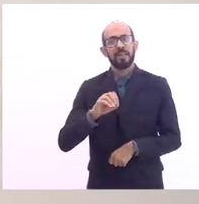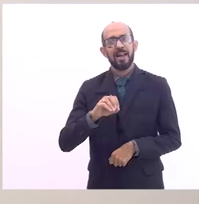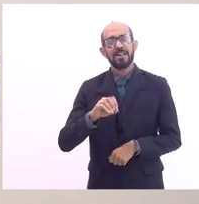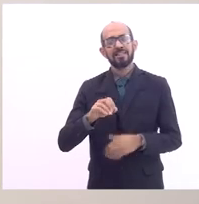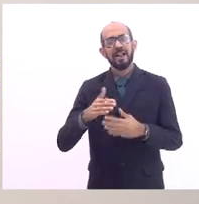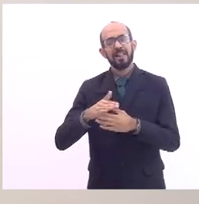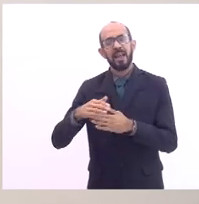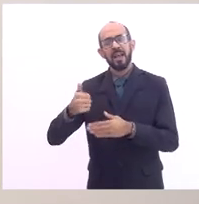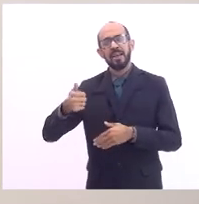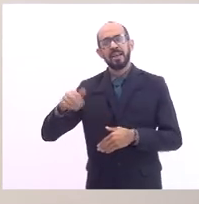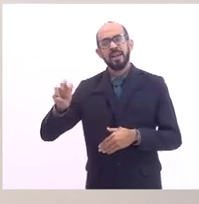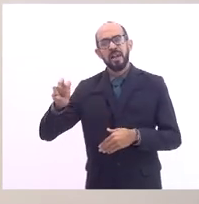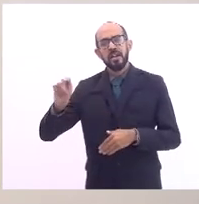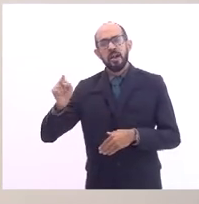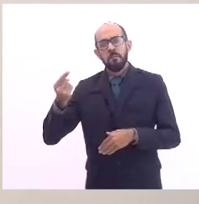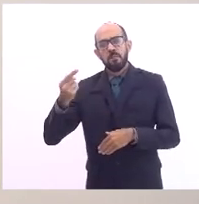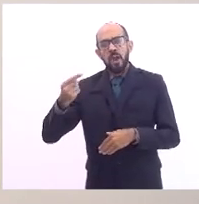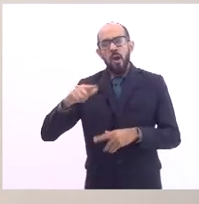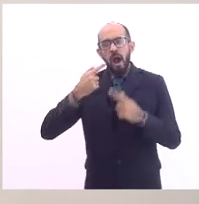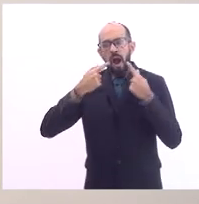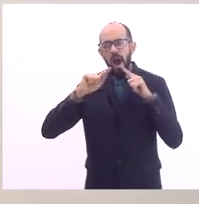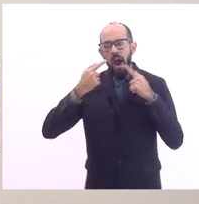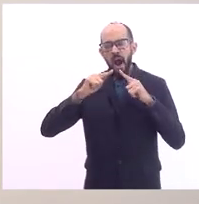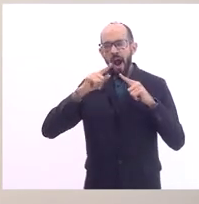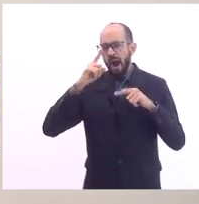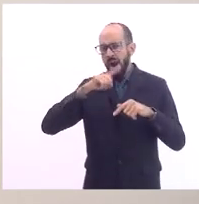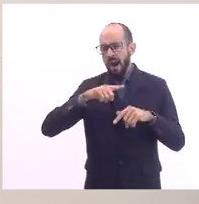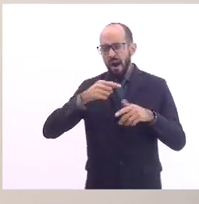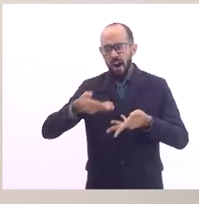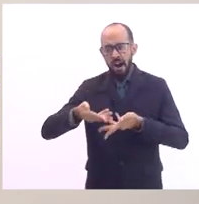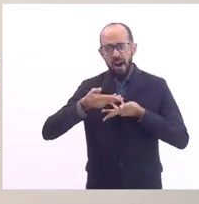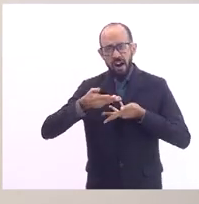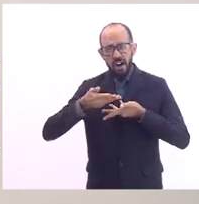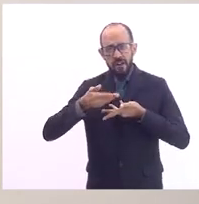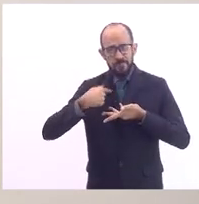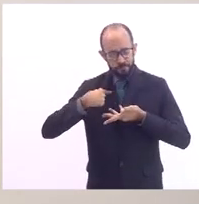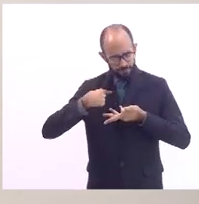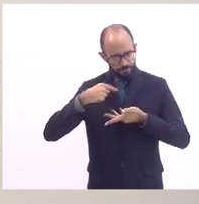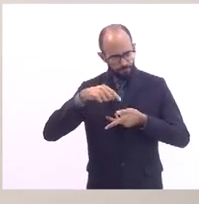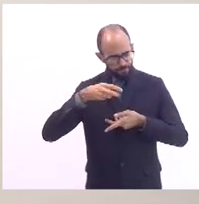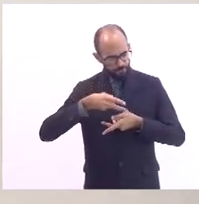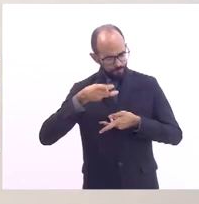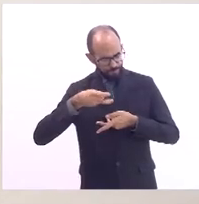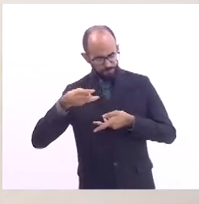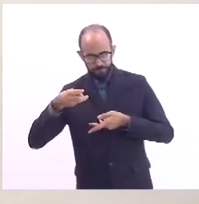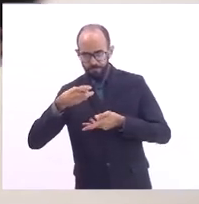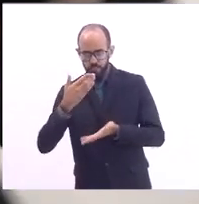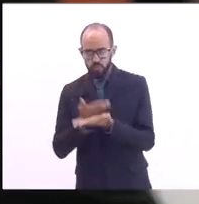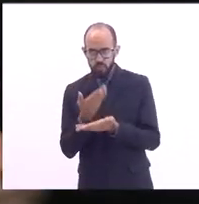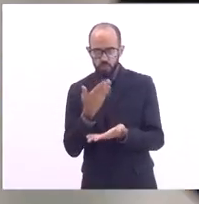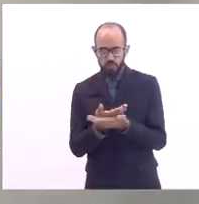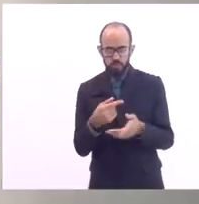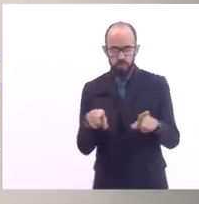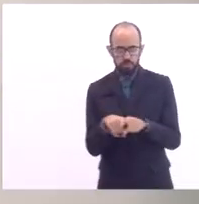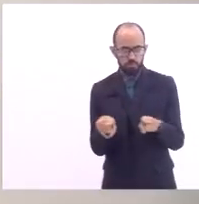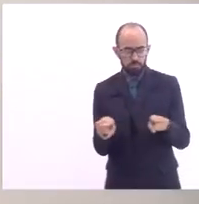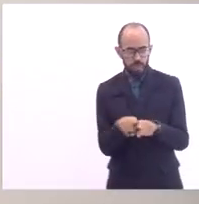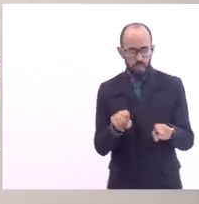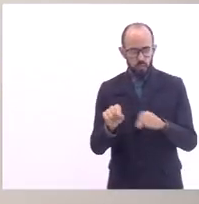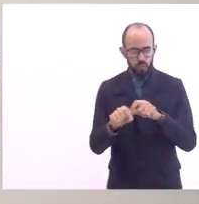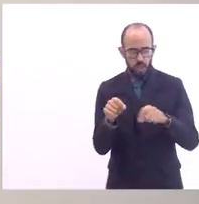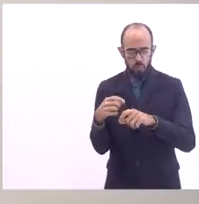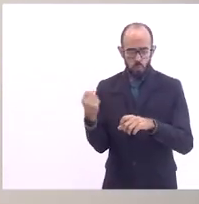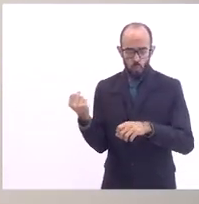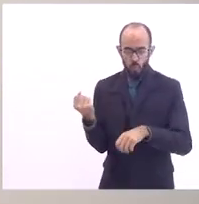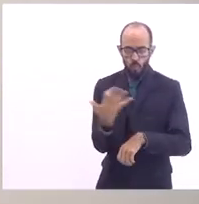10 a 15 mil reclamações por falha no atendimento. E eu tomei o cuidado, deputado, de buscar também o